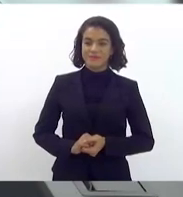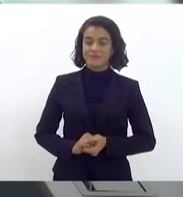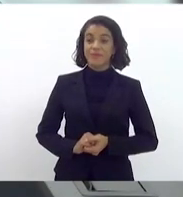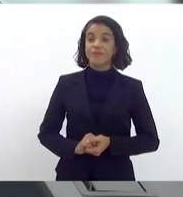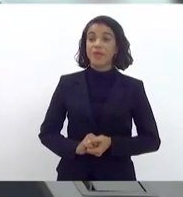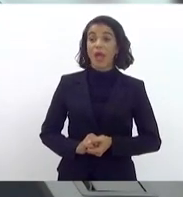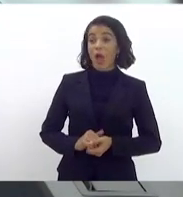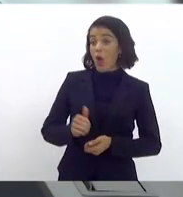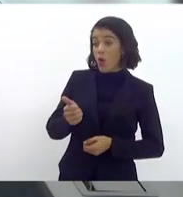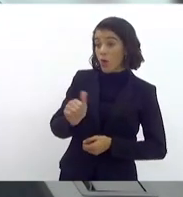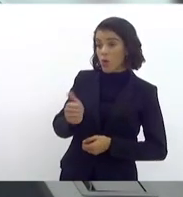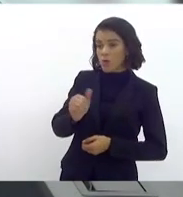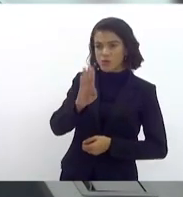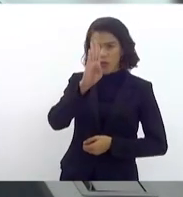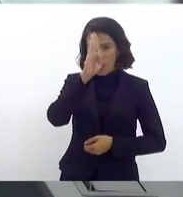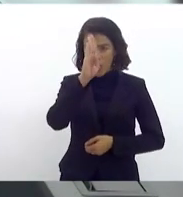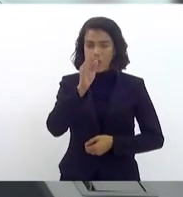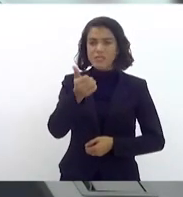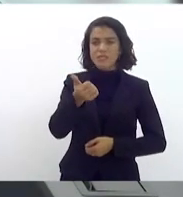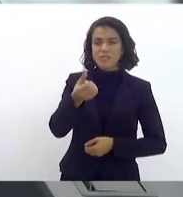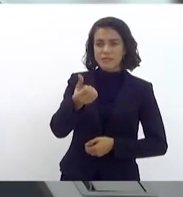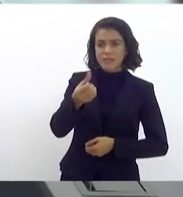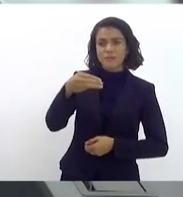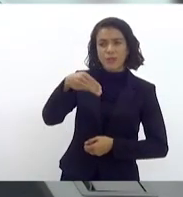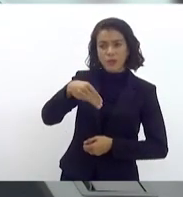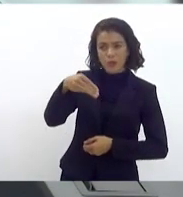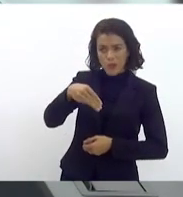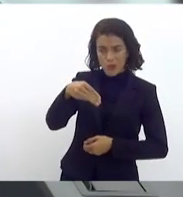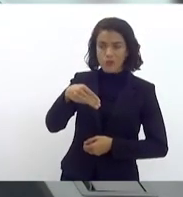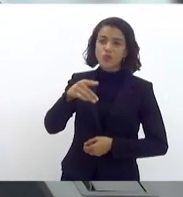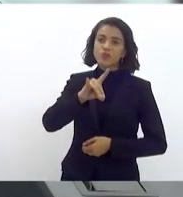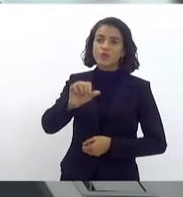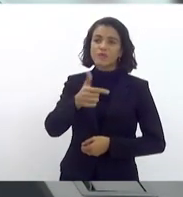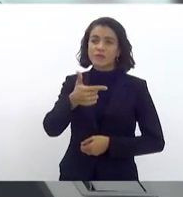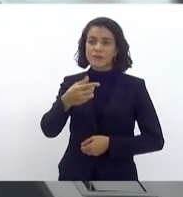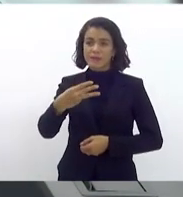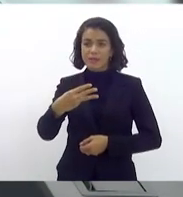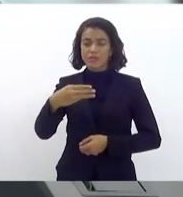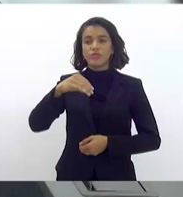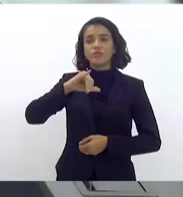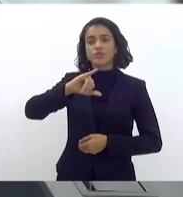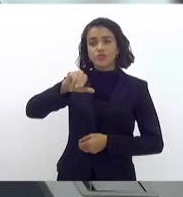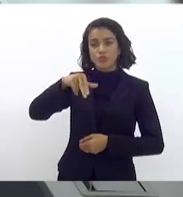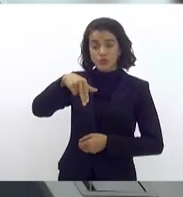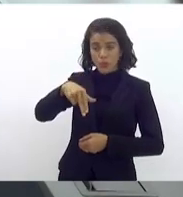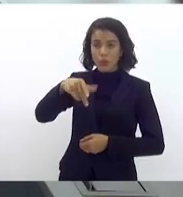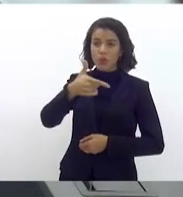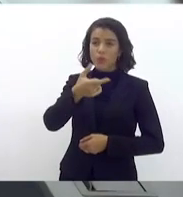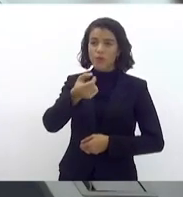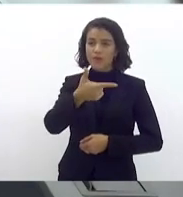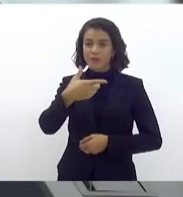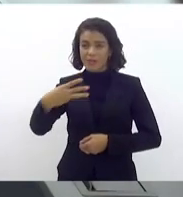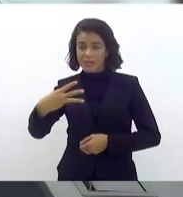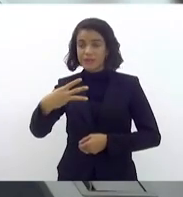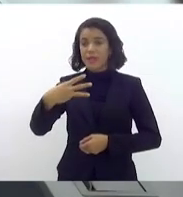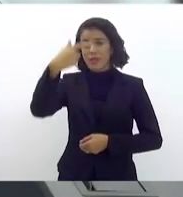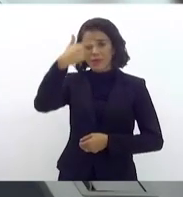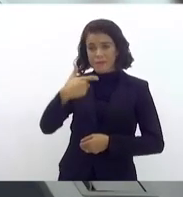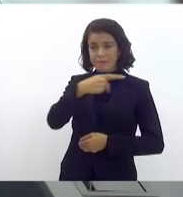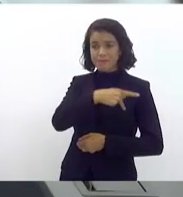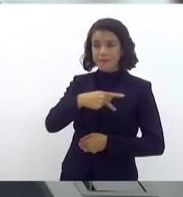às 11:16 minutos do dia 23 de junho de 2023 na condição de